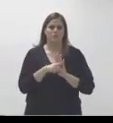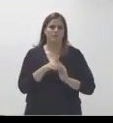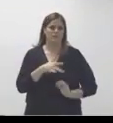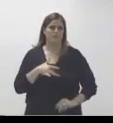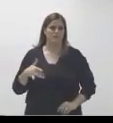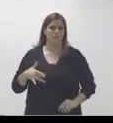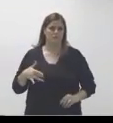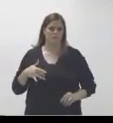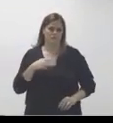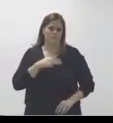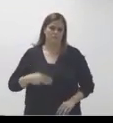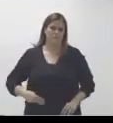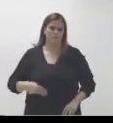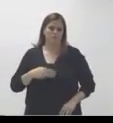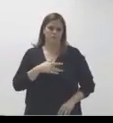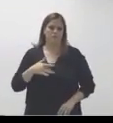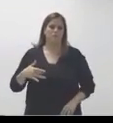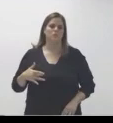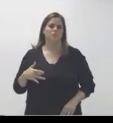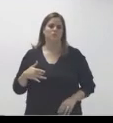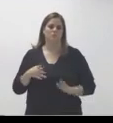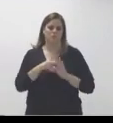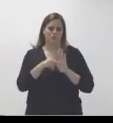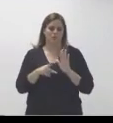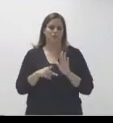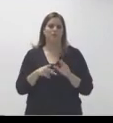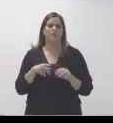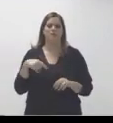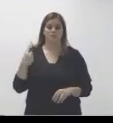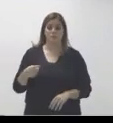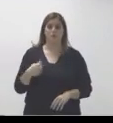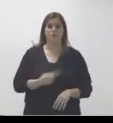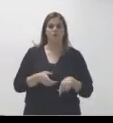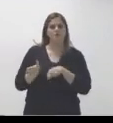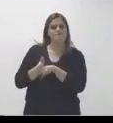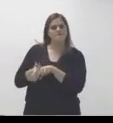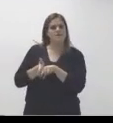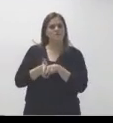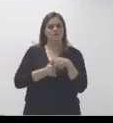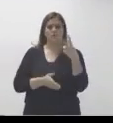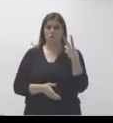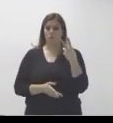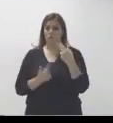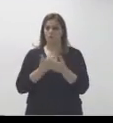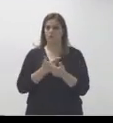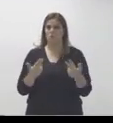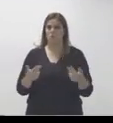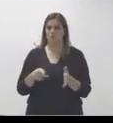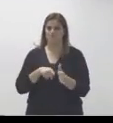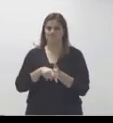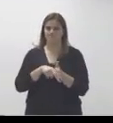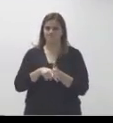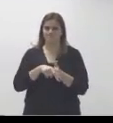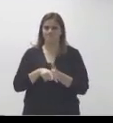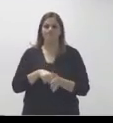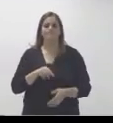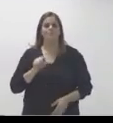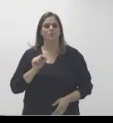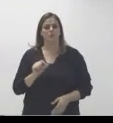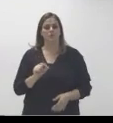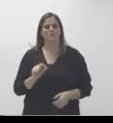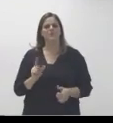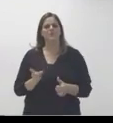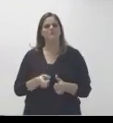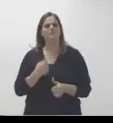recente nós estamos fazendo uma dupla investigação primeiro houve uma investigação a respeito de